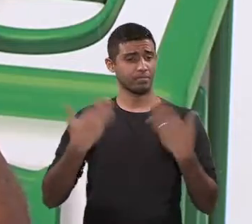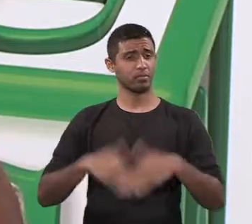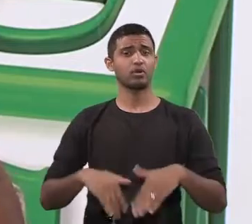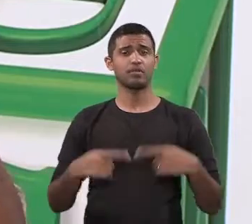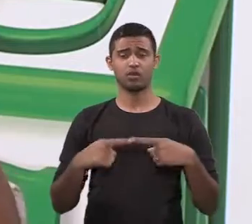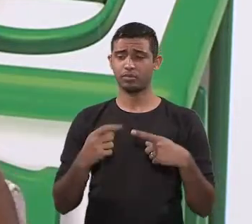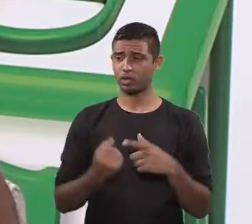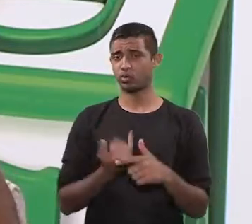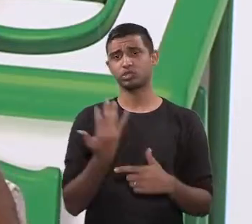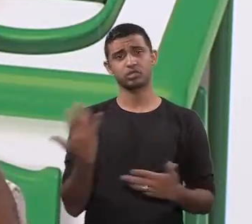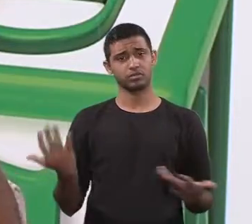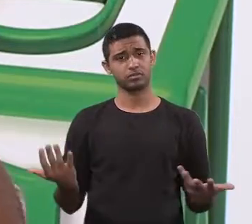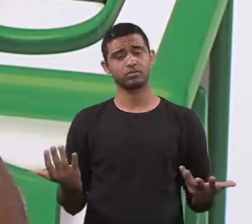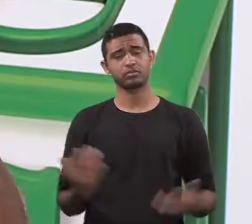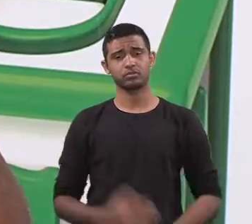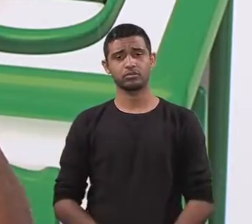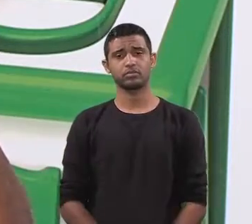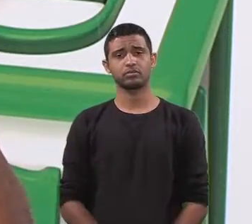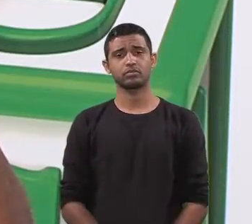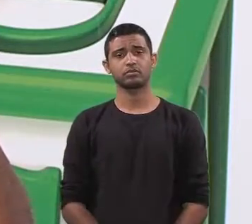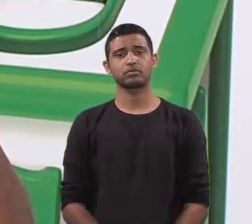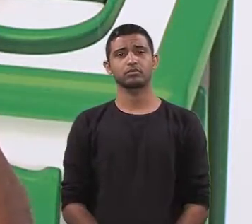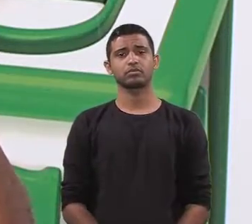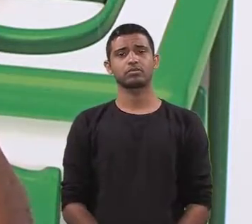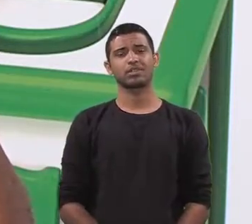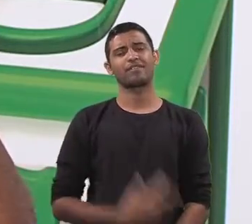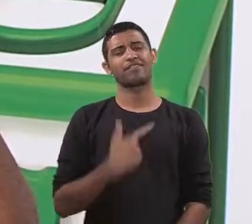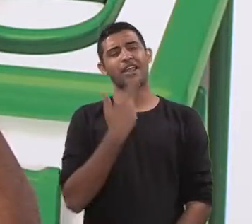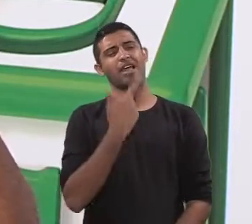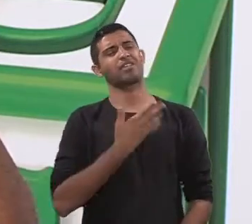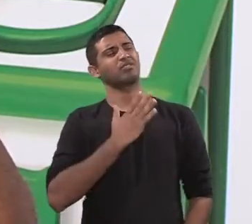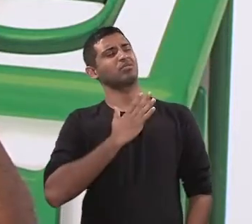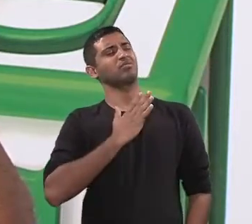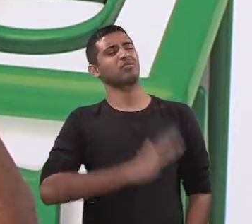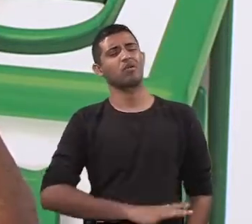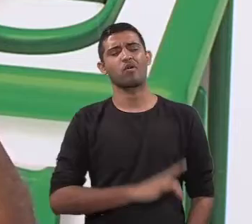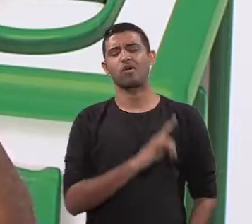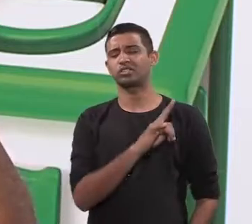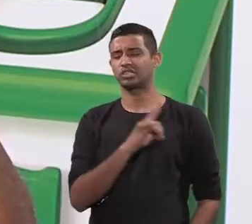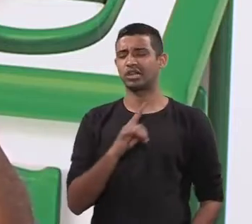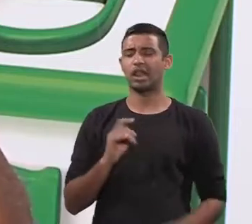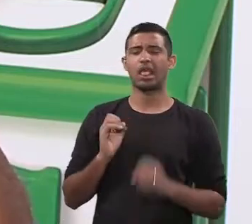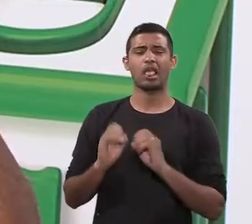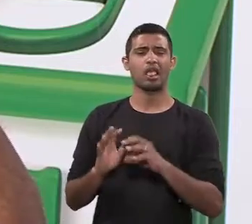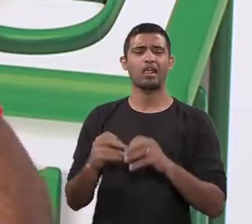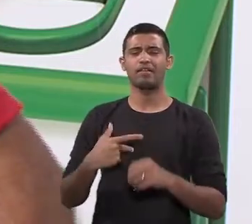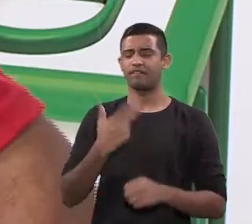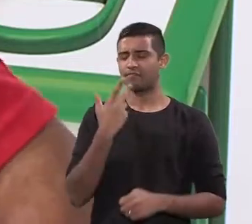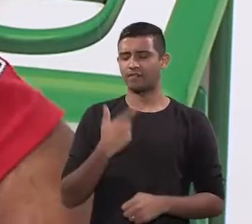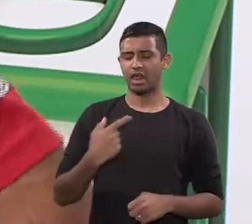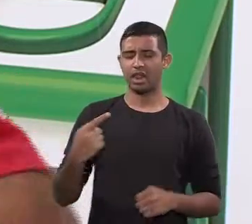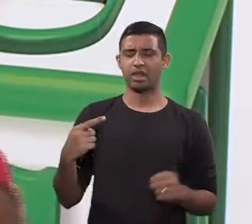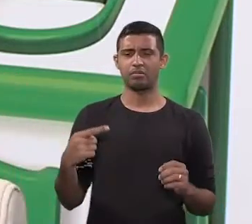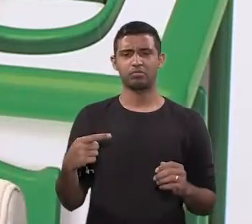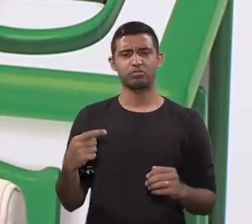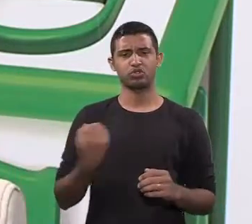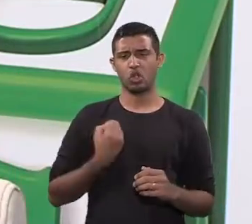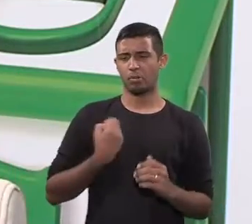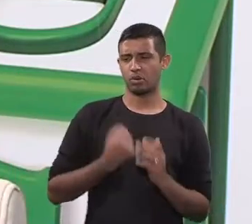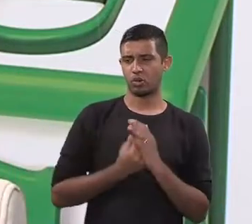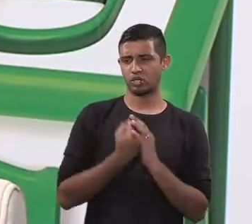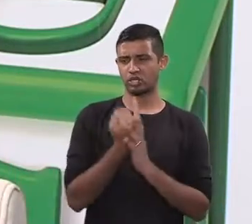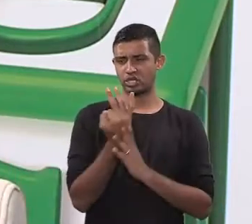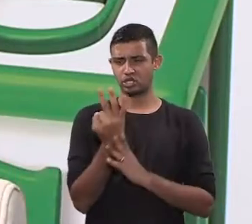de quantitativo. Por mais que a gente não goste na área educacional do quantitativo